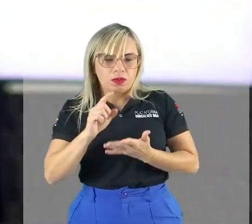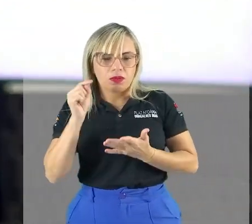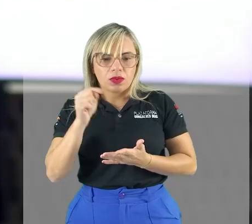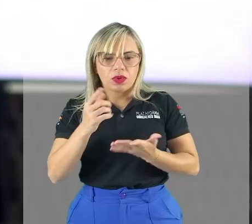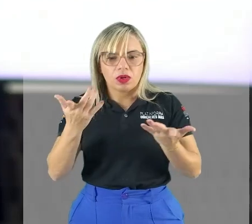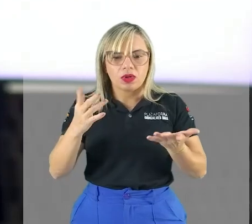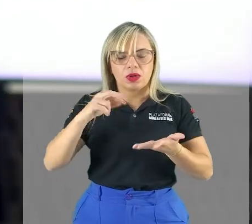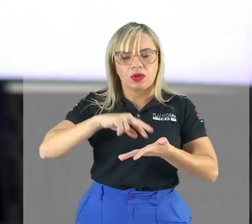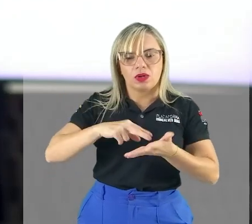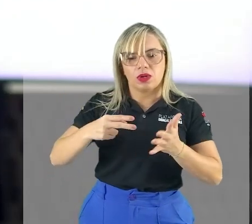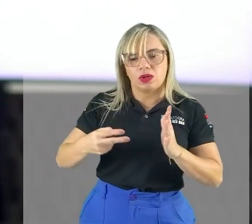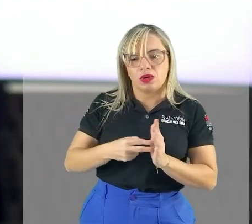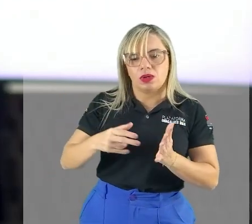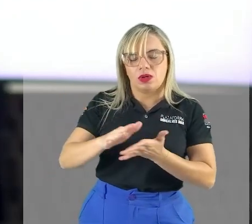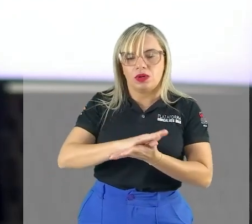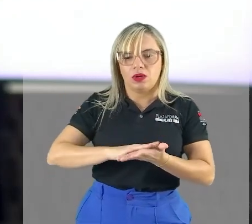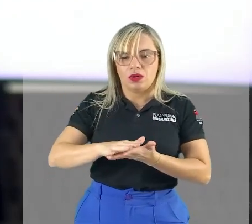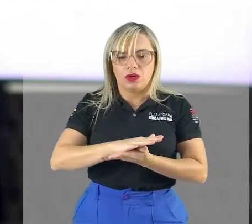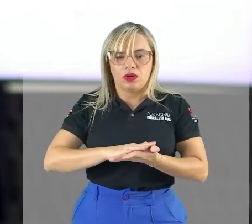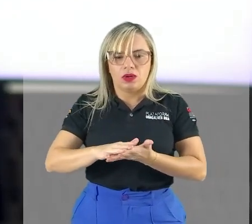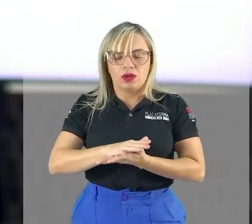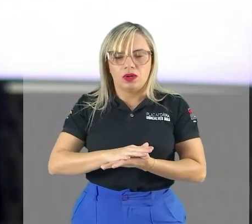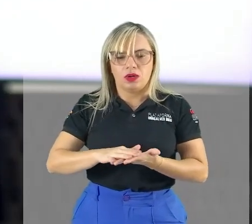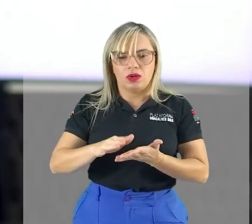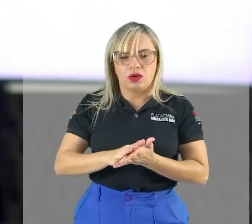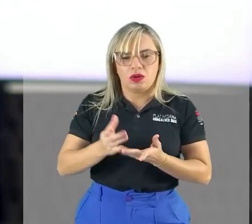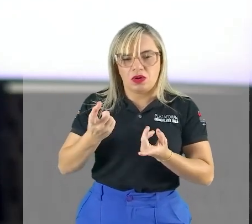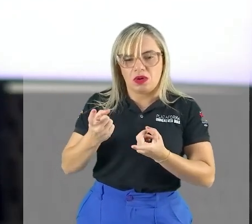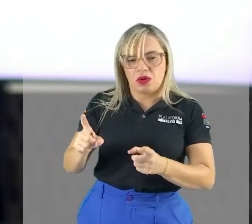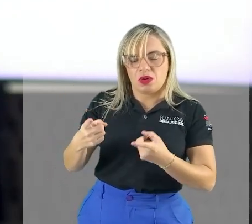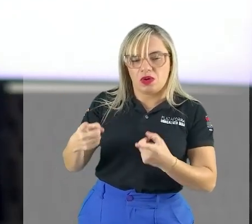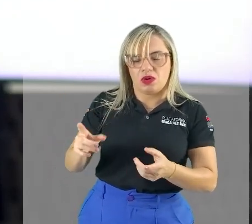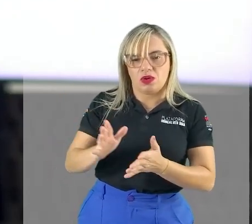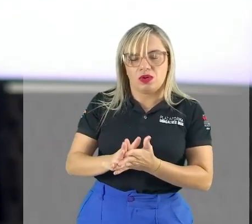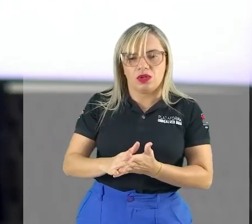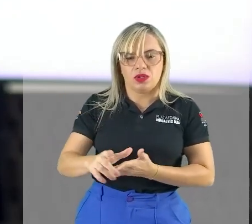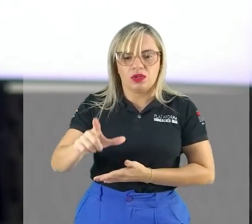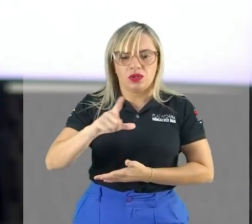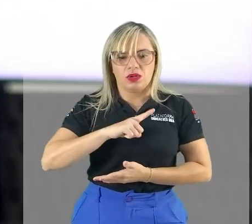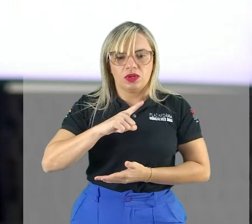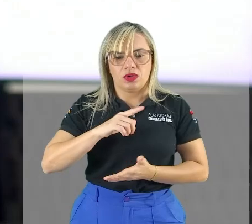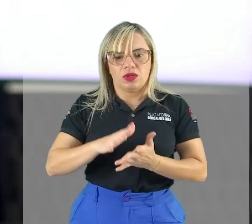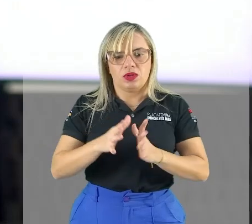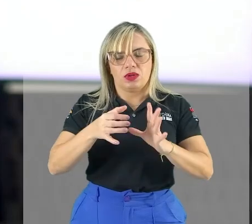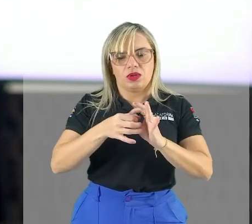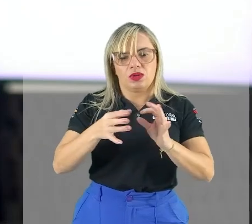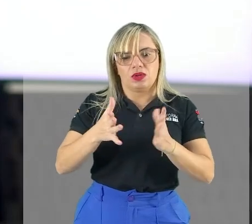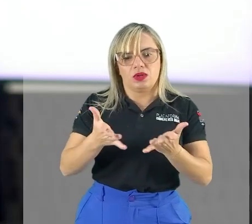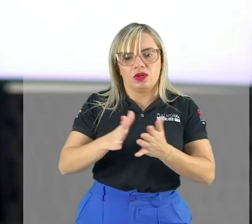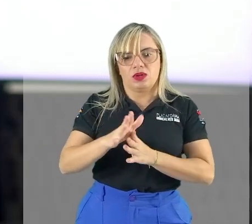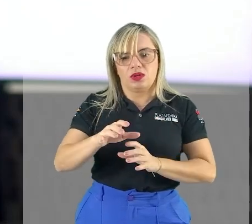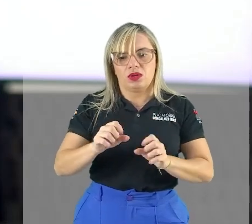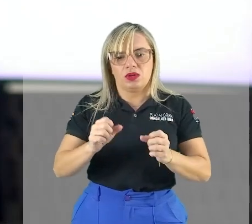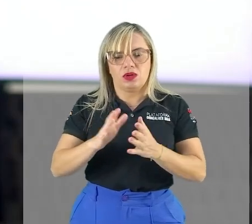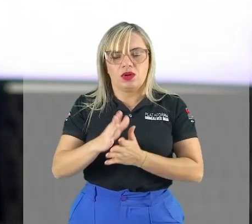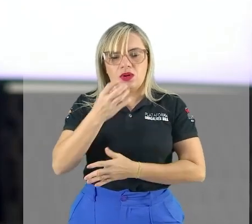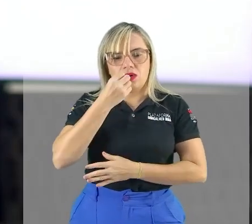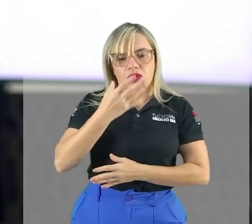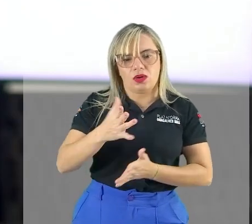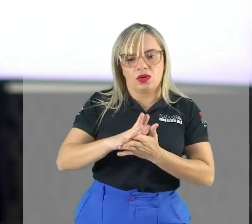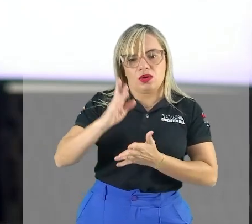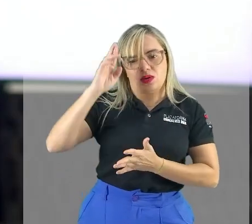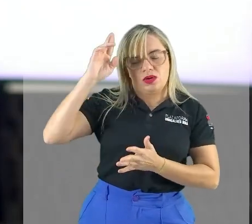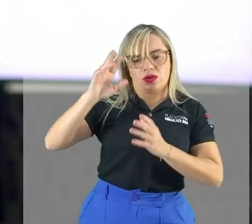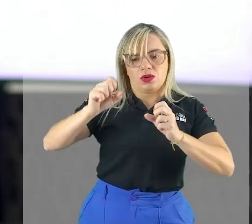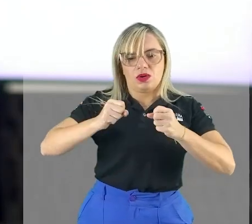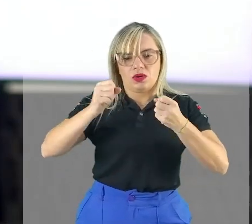quer dizer nada que possa prejudicar suas possessões. E liberdade, faculdade, quer dizer o bem que o Senhor